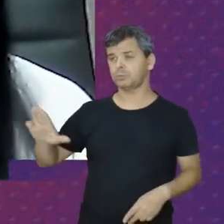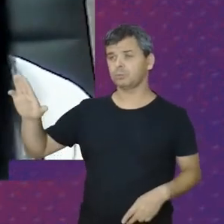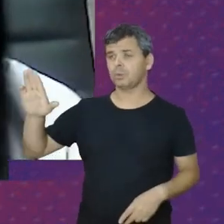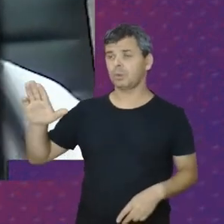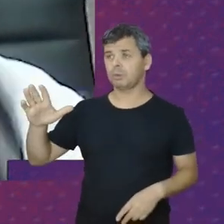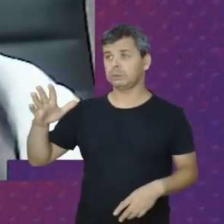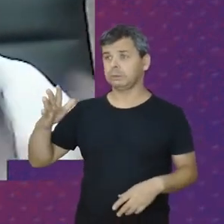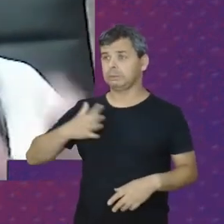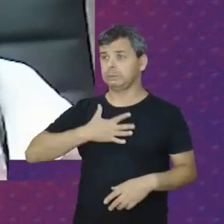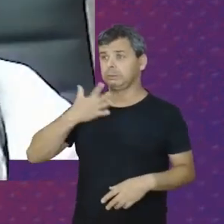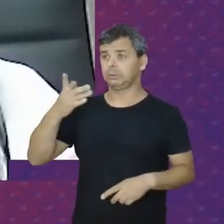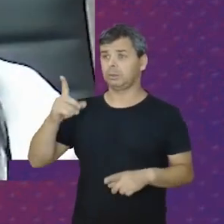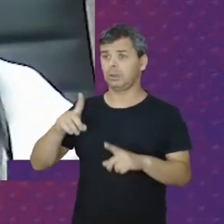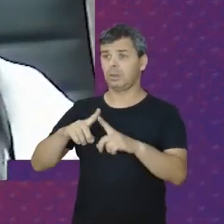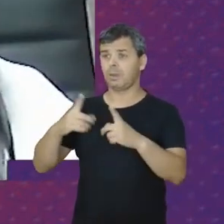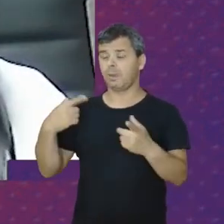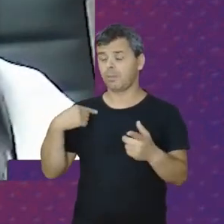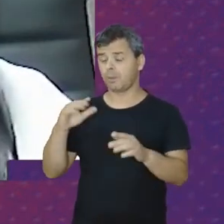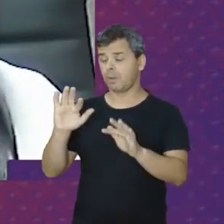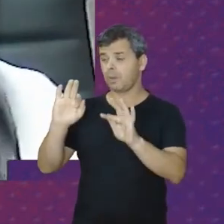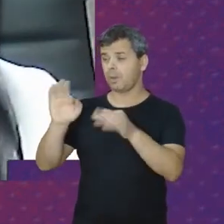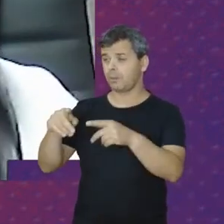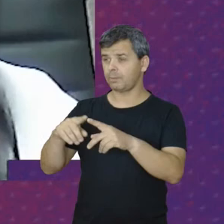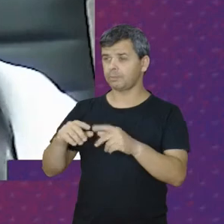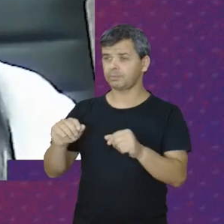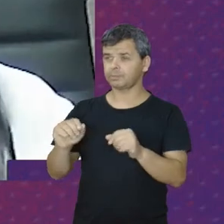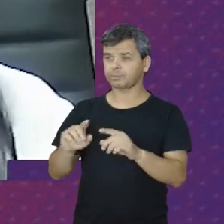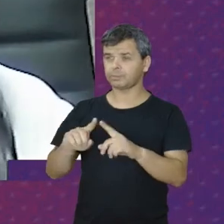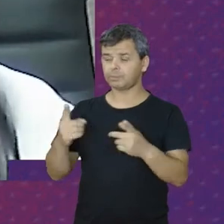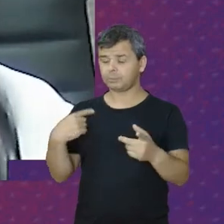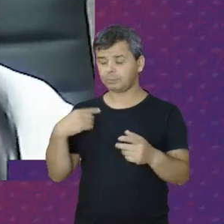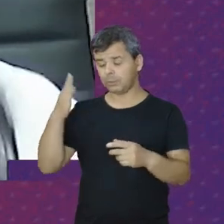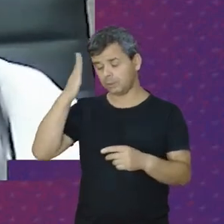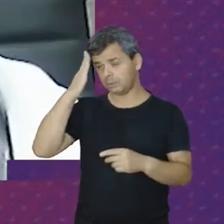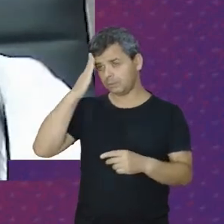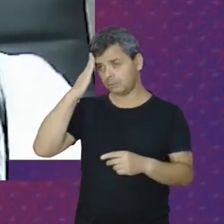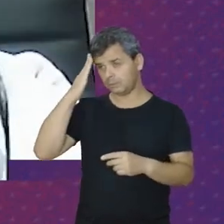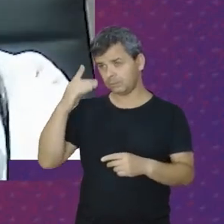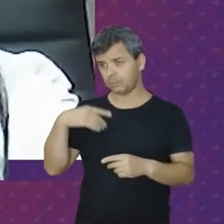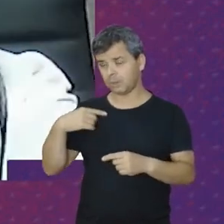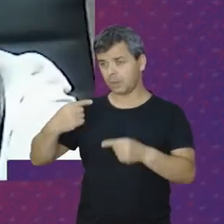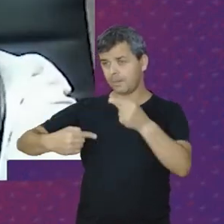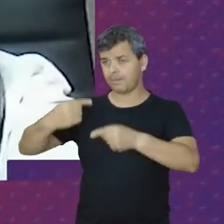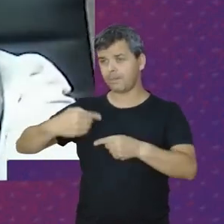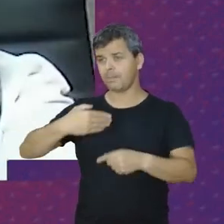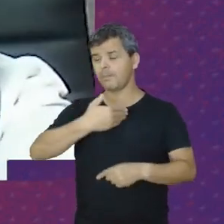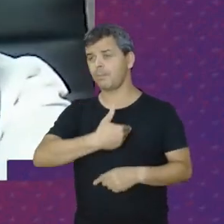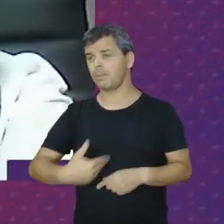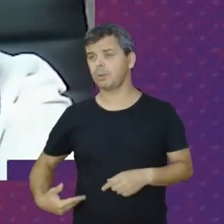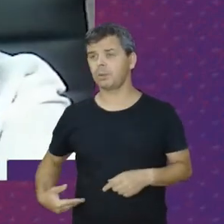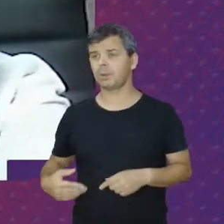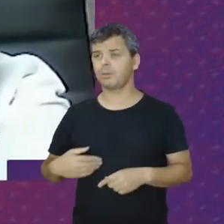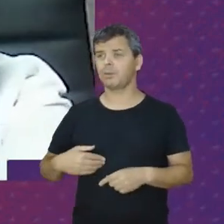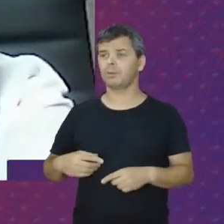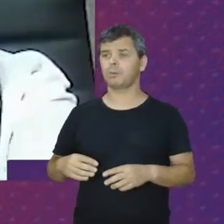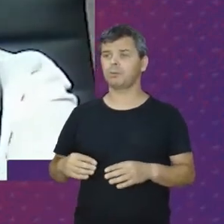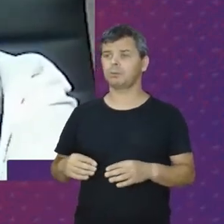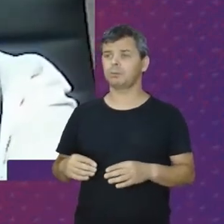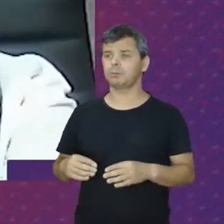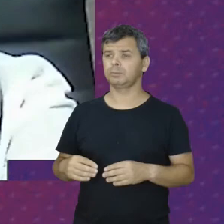que presenciei. Mas isso eu vou deixar mais para o final para vocês. Mas só para vocês entenderem. As políticas públicas foram